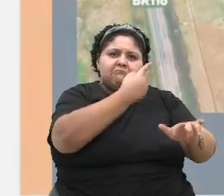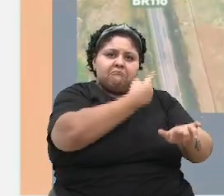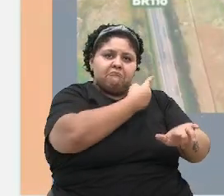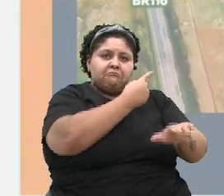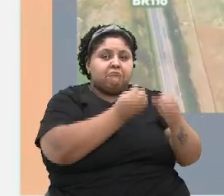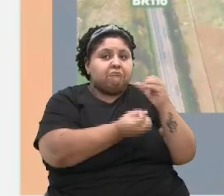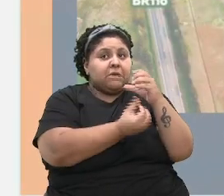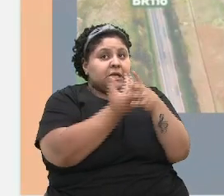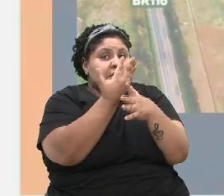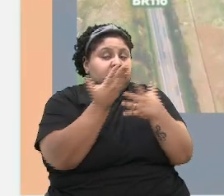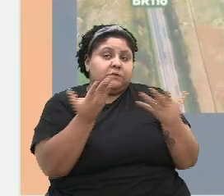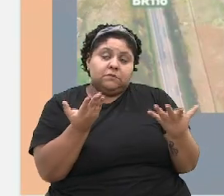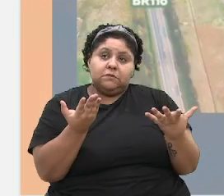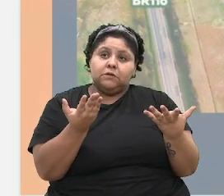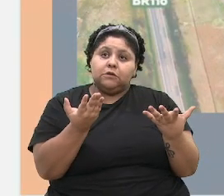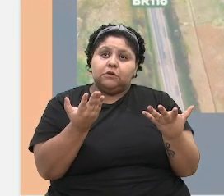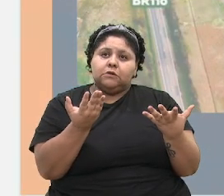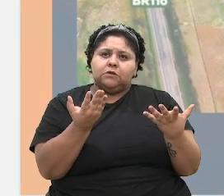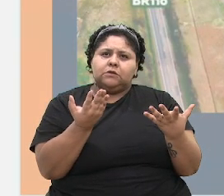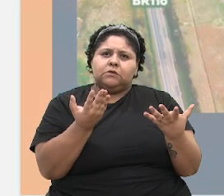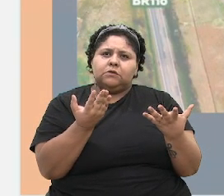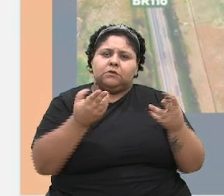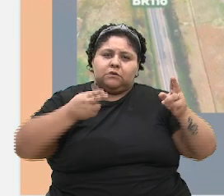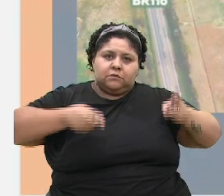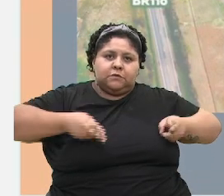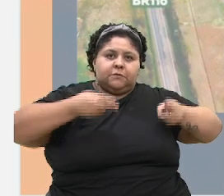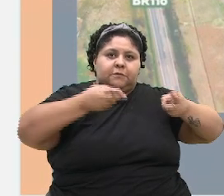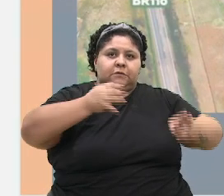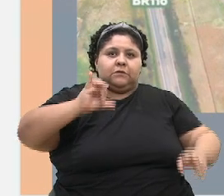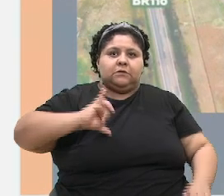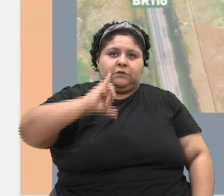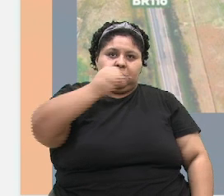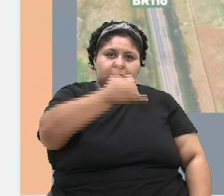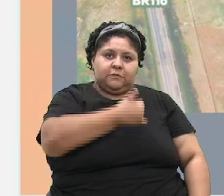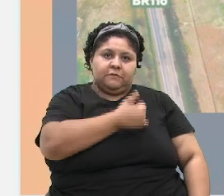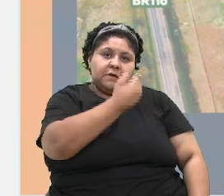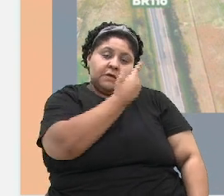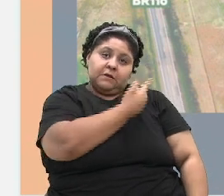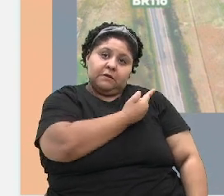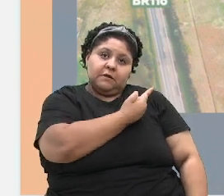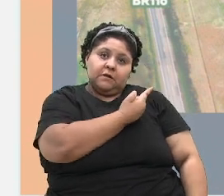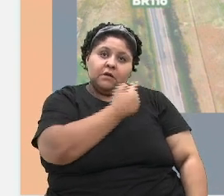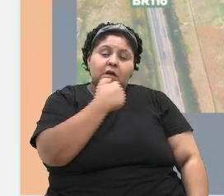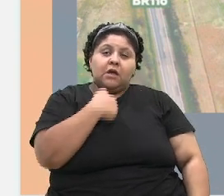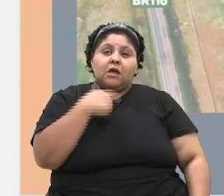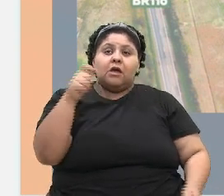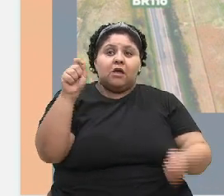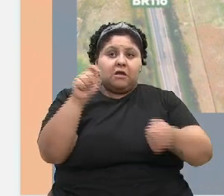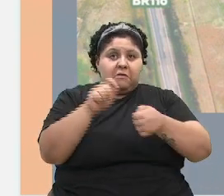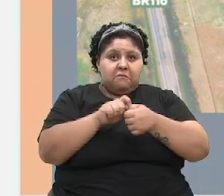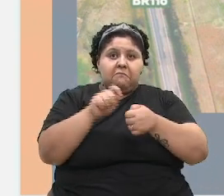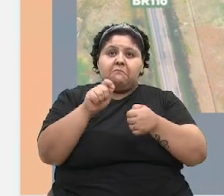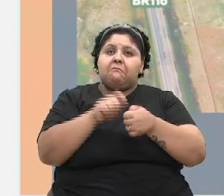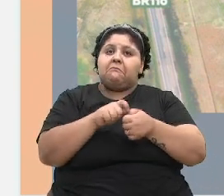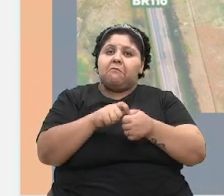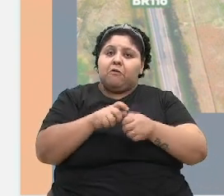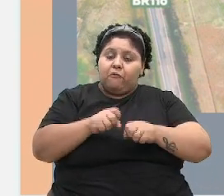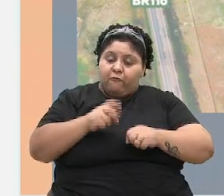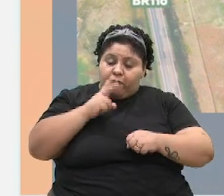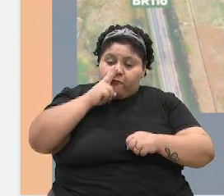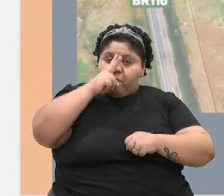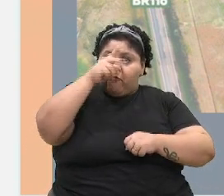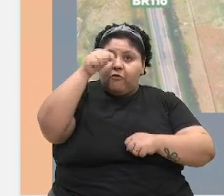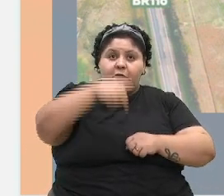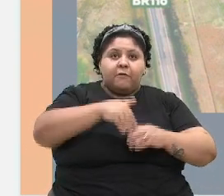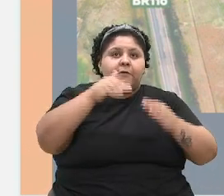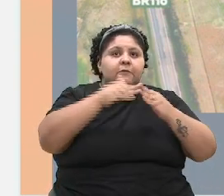implantação do terminal ferroviário de Vacaria, e eu faço votos e esforços para que essa casa